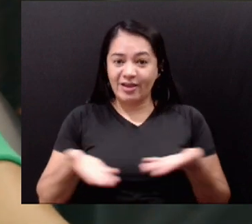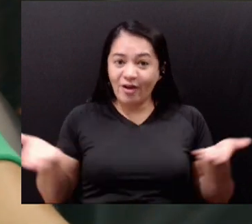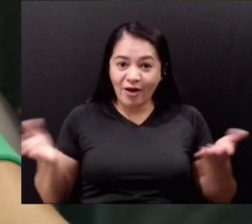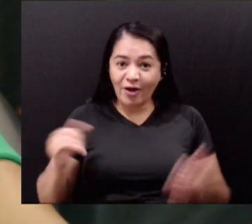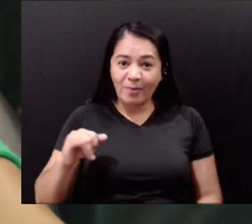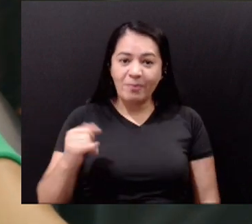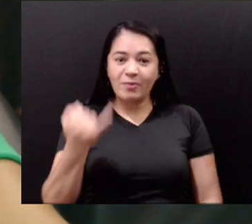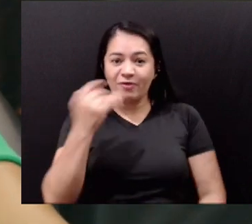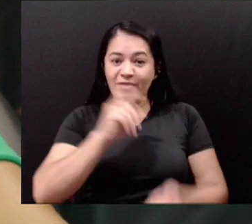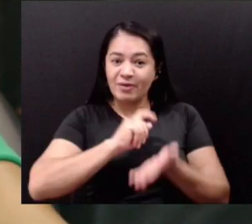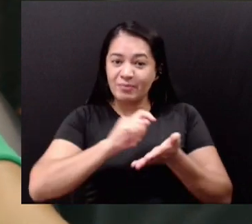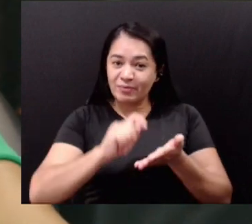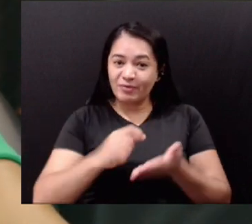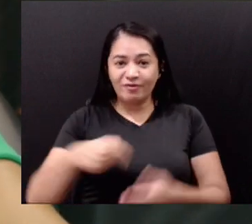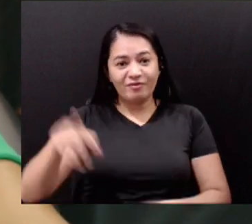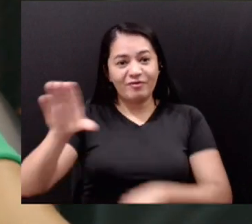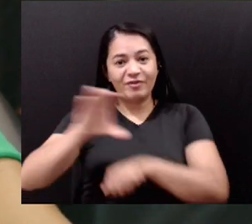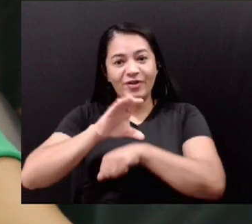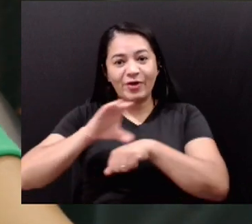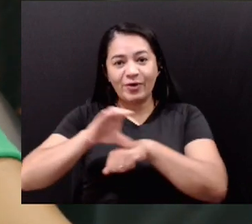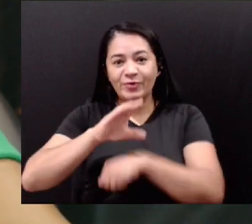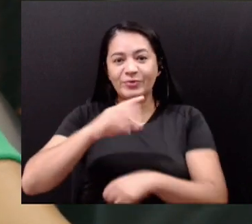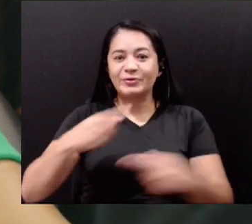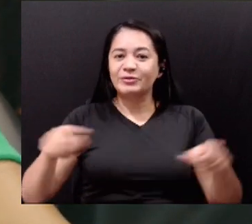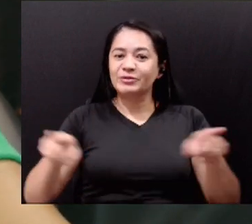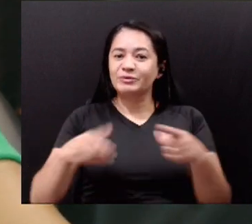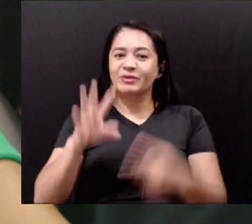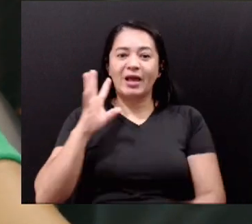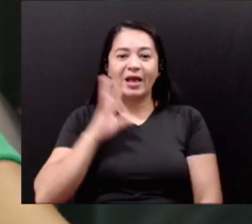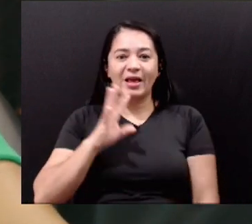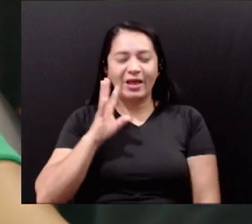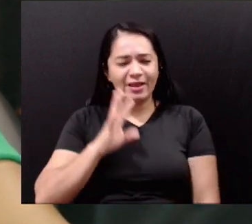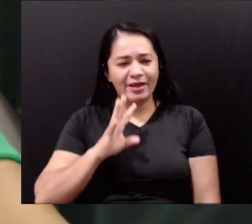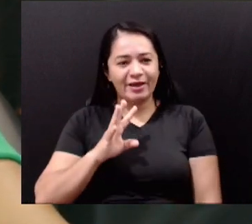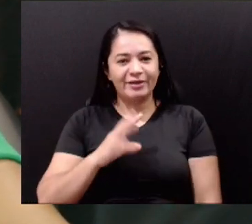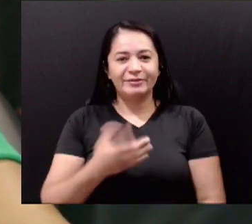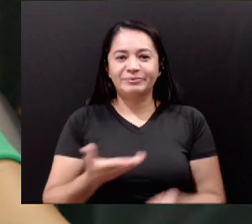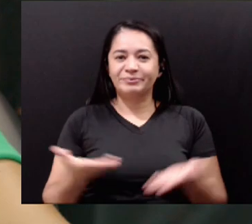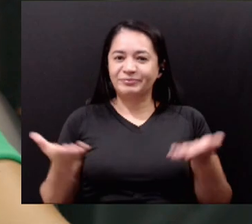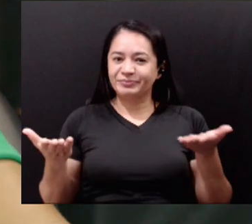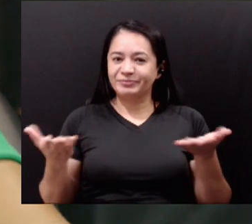fazer um curso de música bem legal, tá bom? 19, WhatsApp 3226